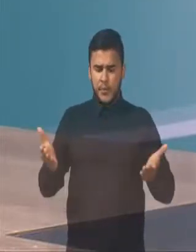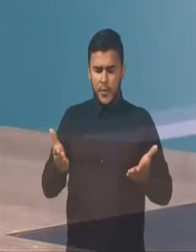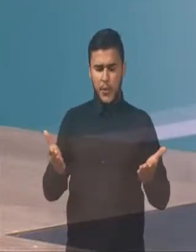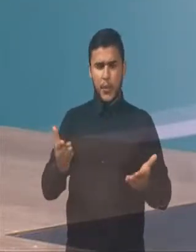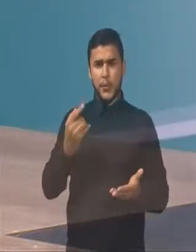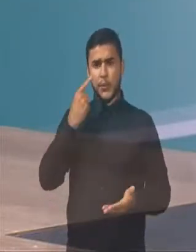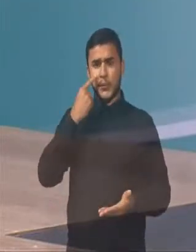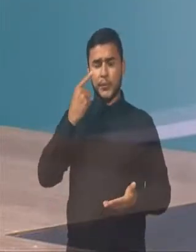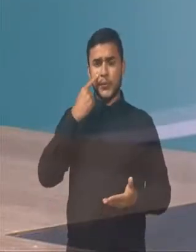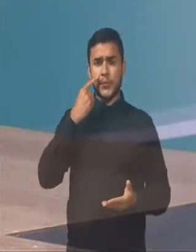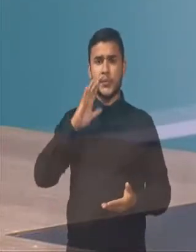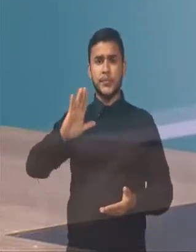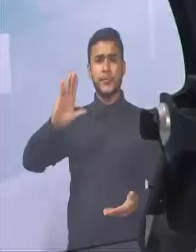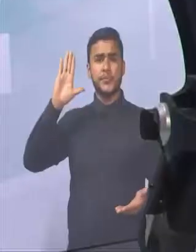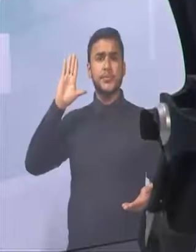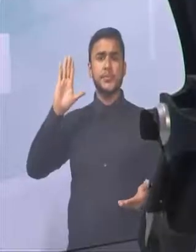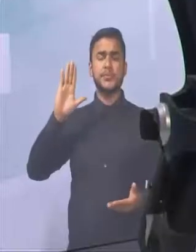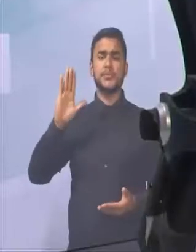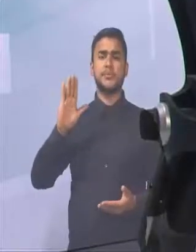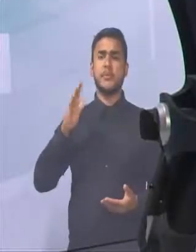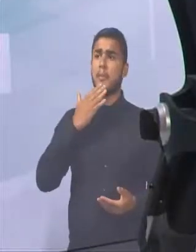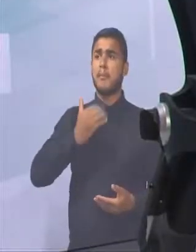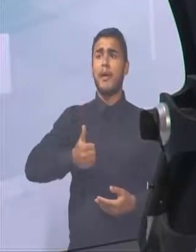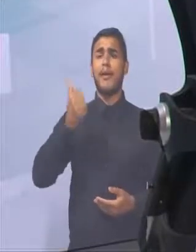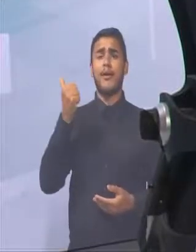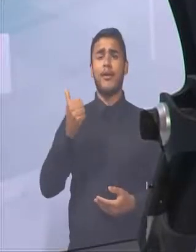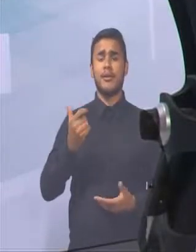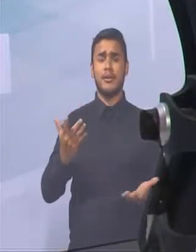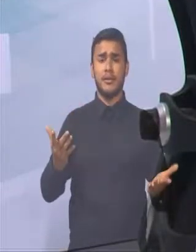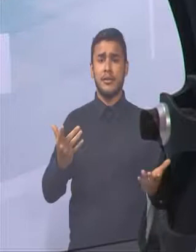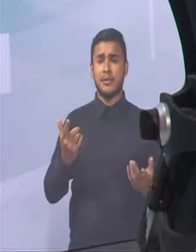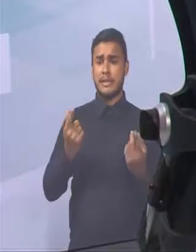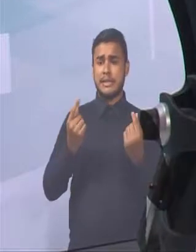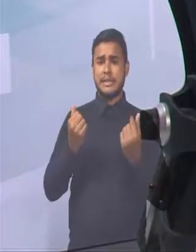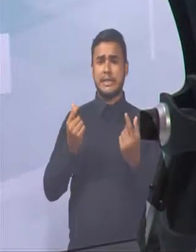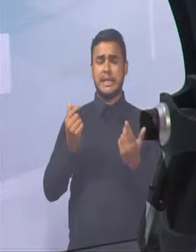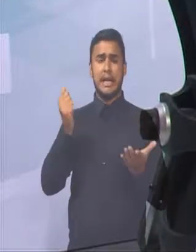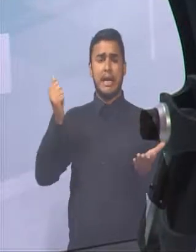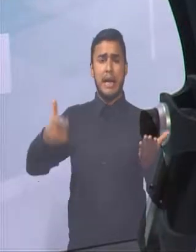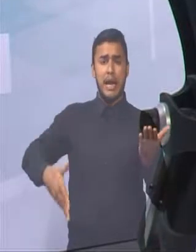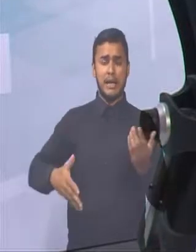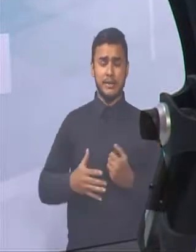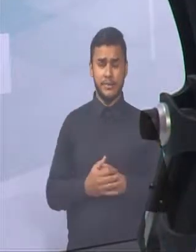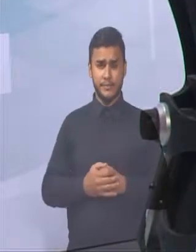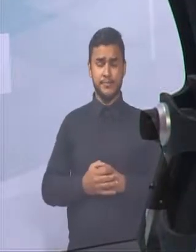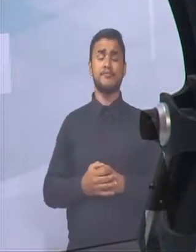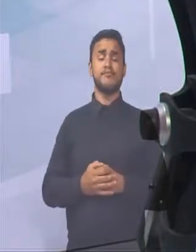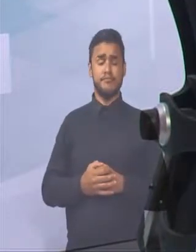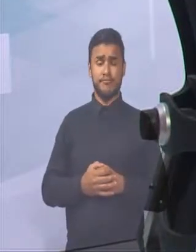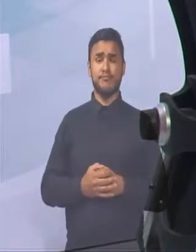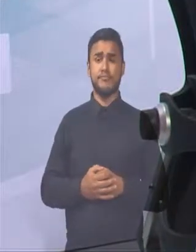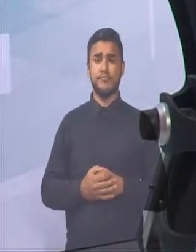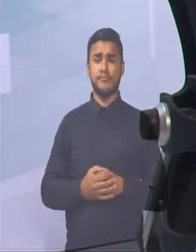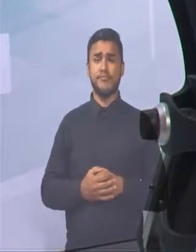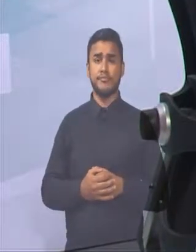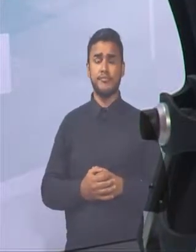campanha é infinitamente melhor, porque você vai gastar muito mais, você vai Bom, mas existem os fake